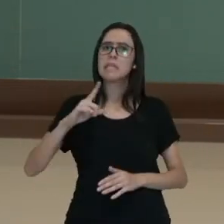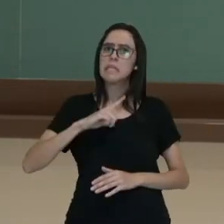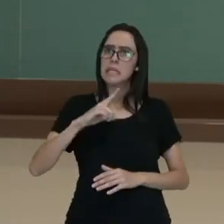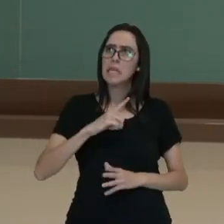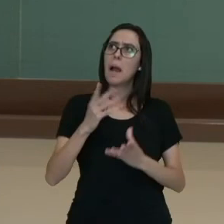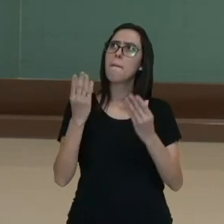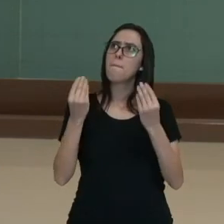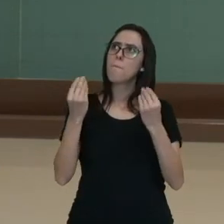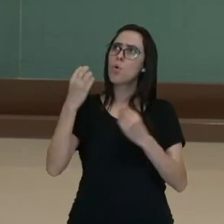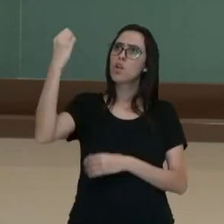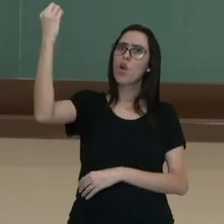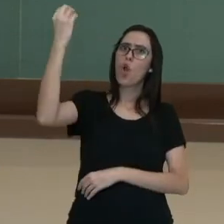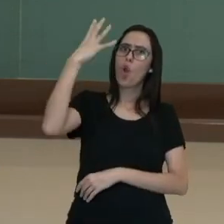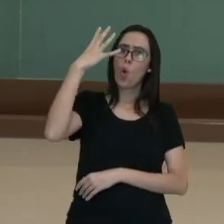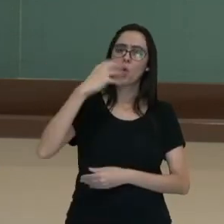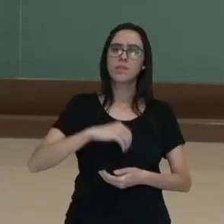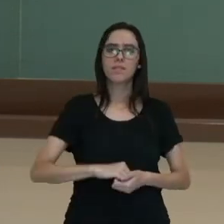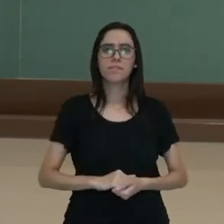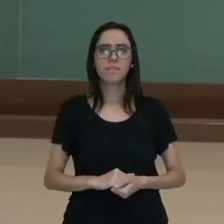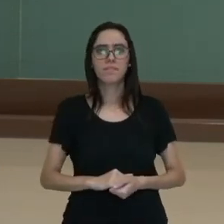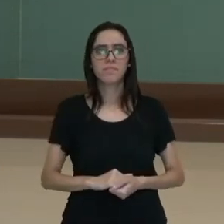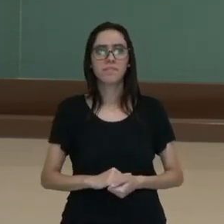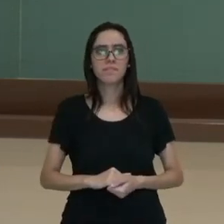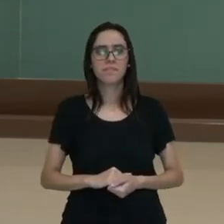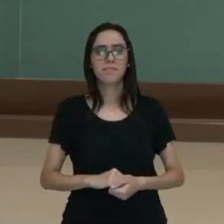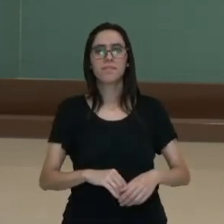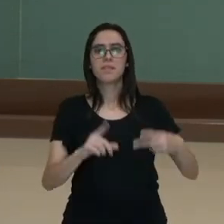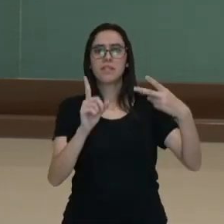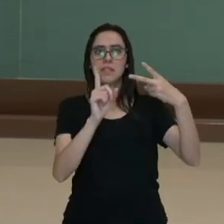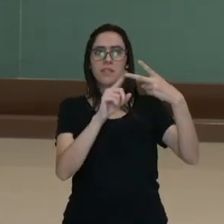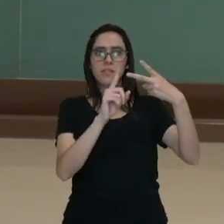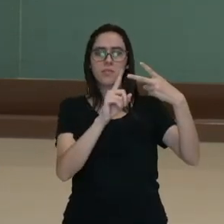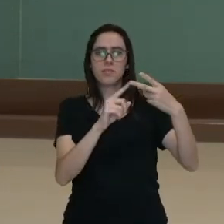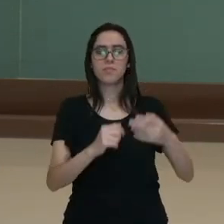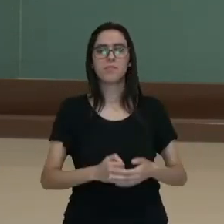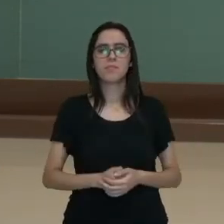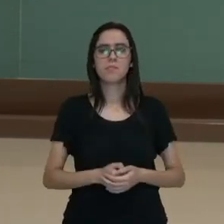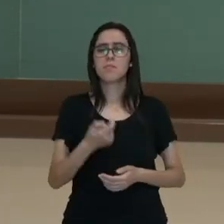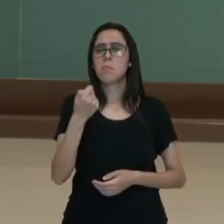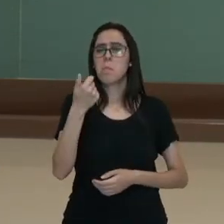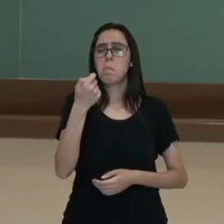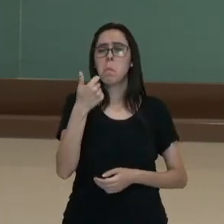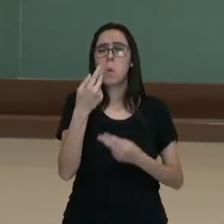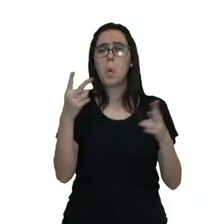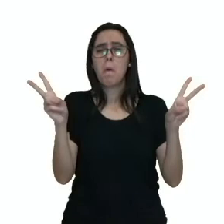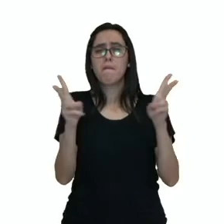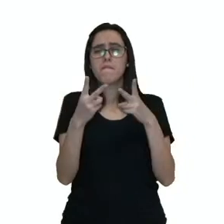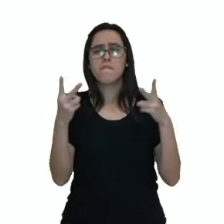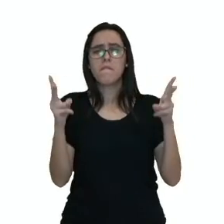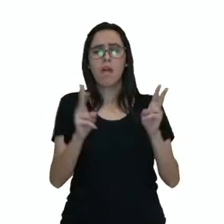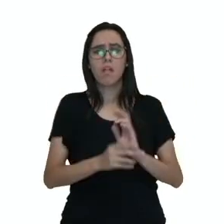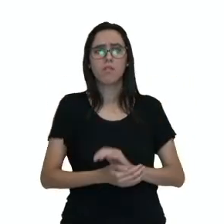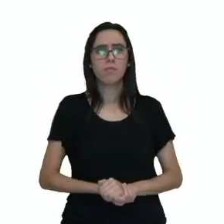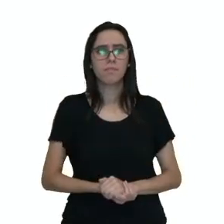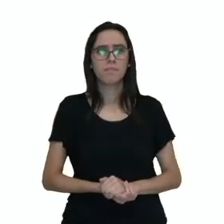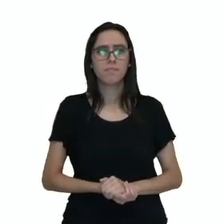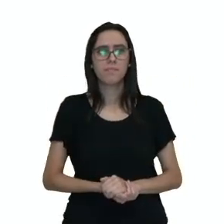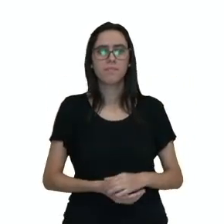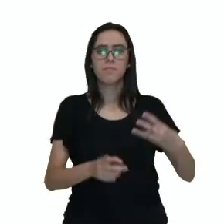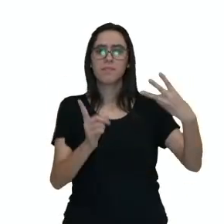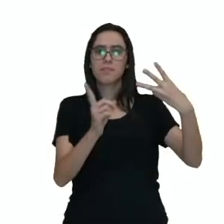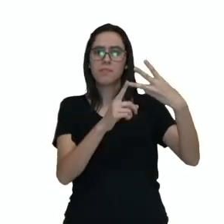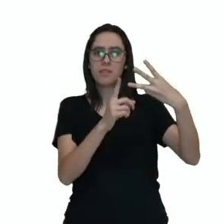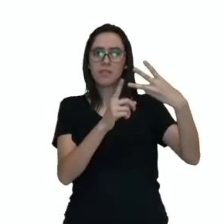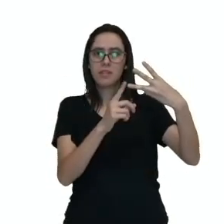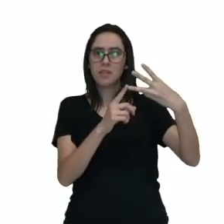muita luz. Hizo pouco vento, fez pouco vento. Temos